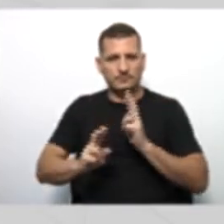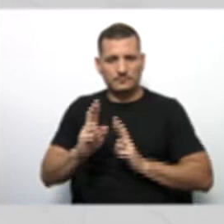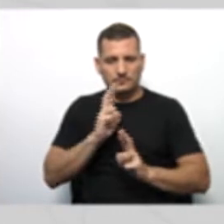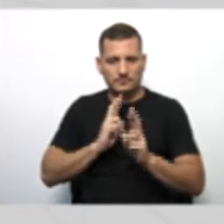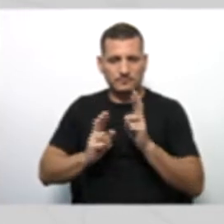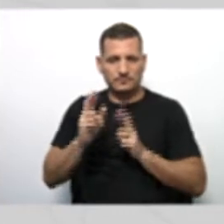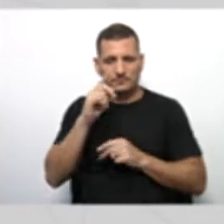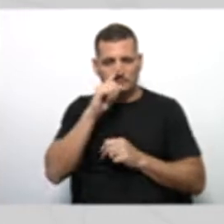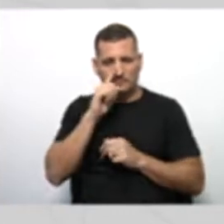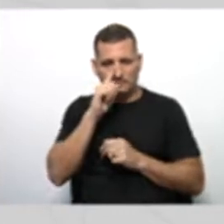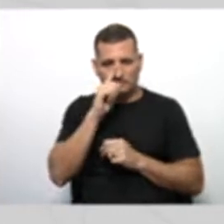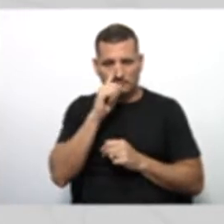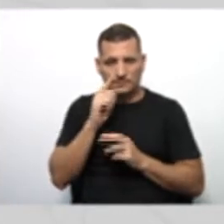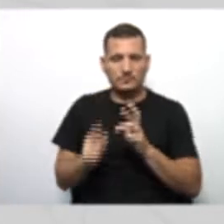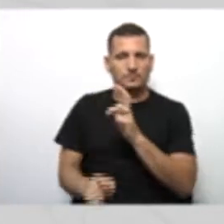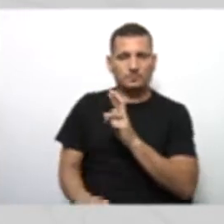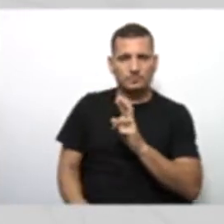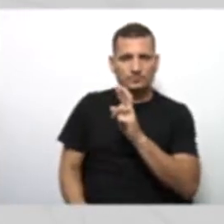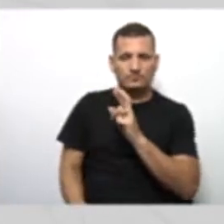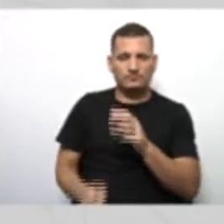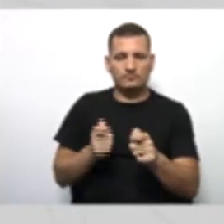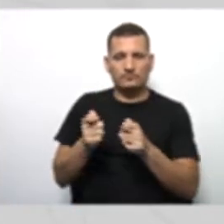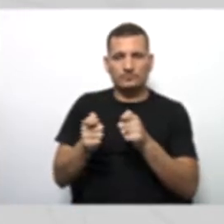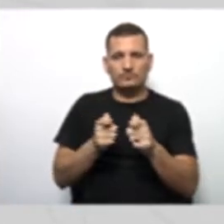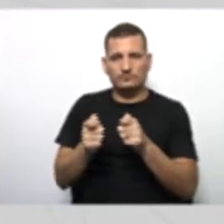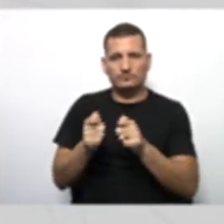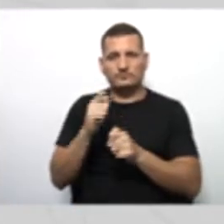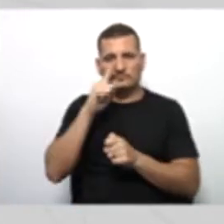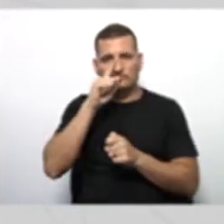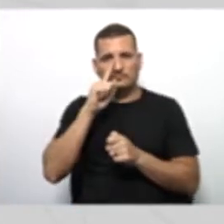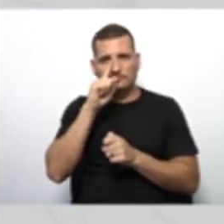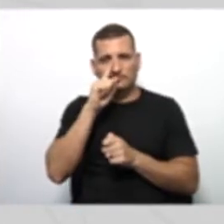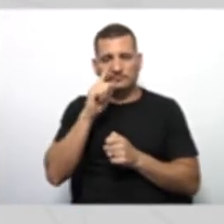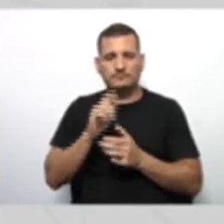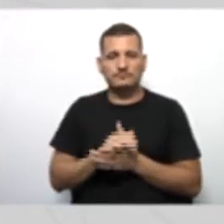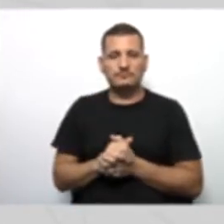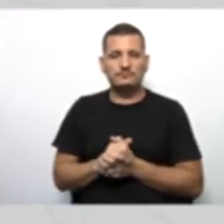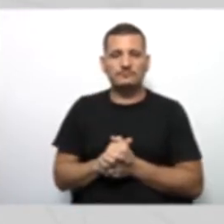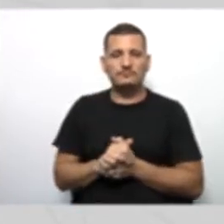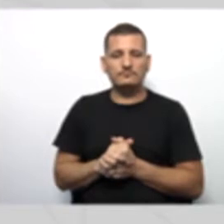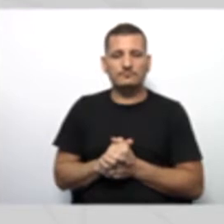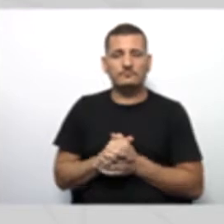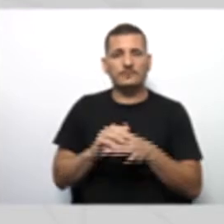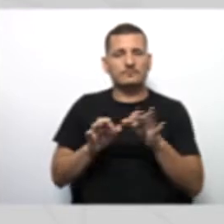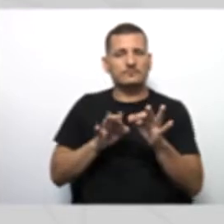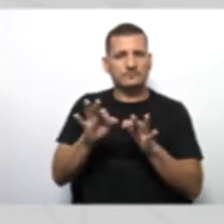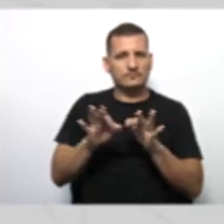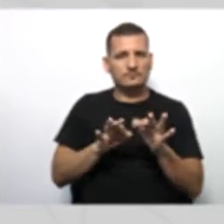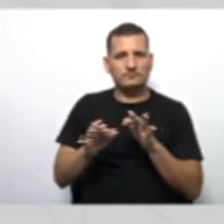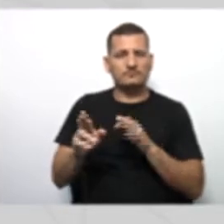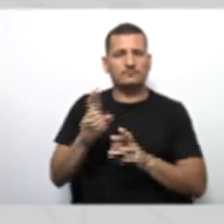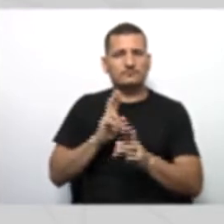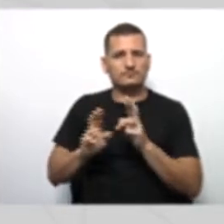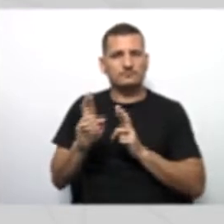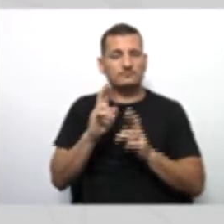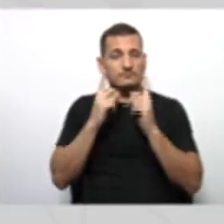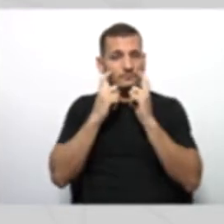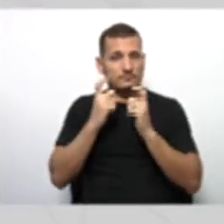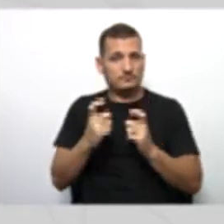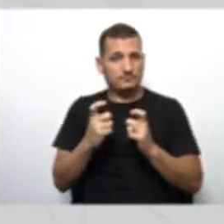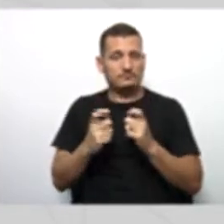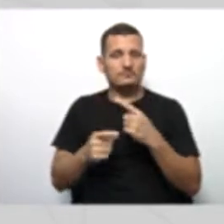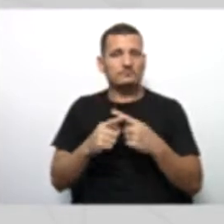dos riscos e monitoramento e controle dos riscos. Planejamento das respostas é algo interessante, porque às vezes